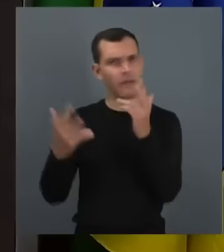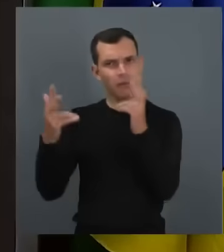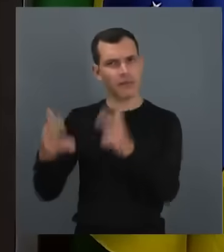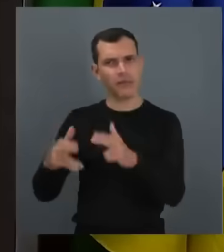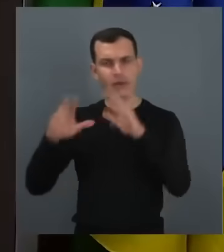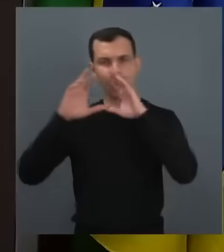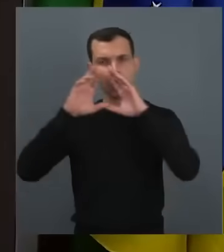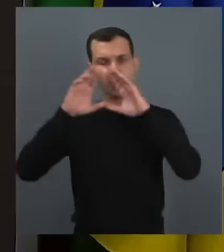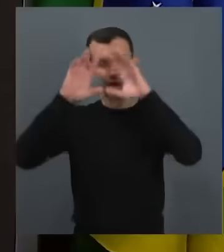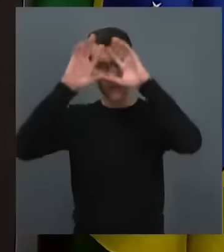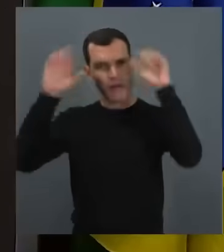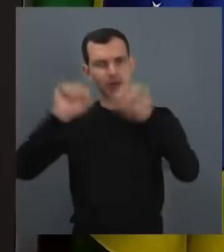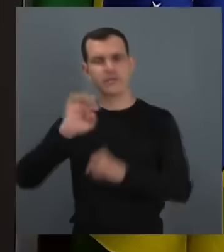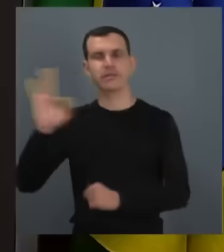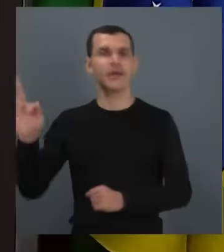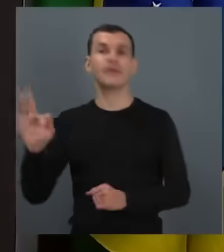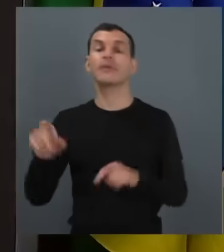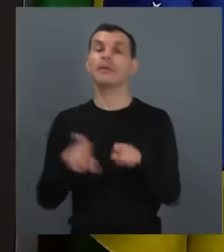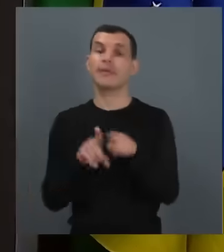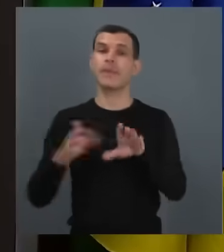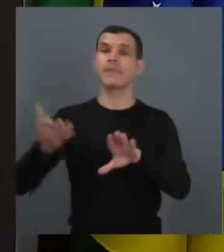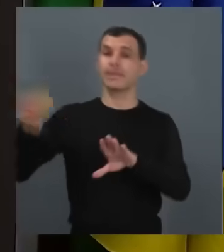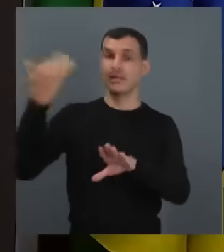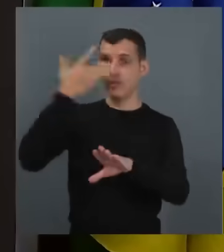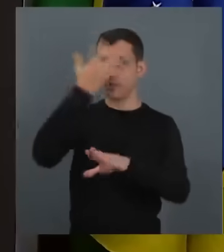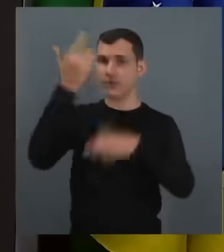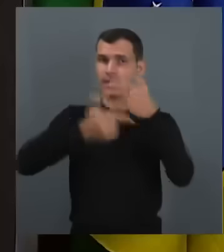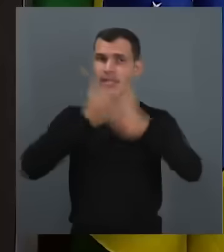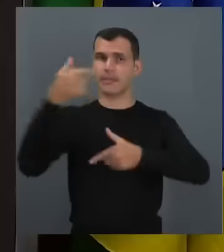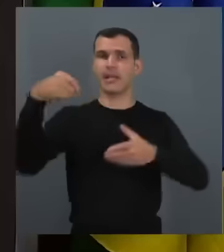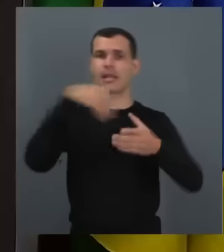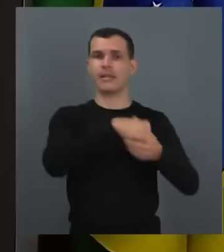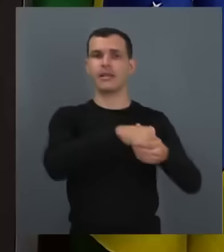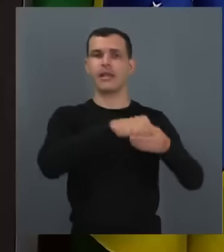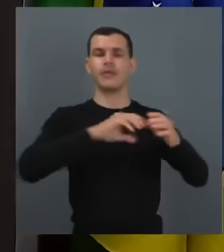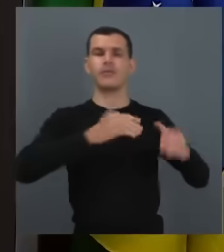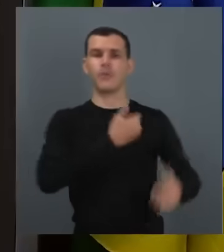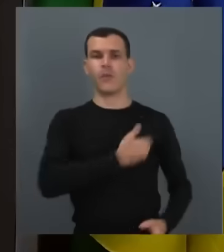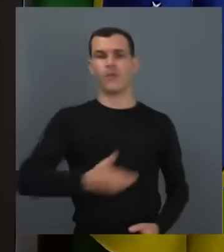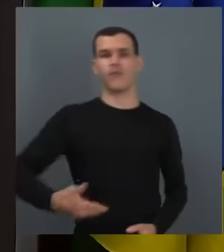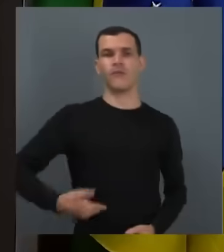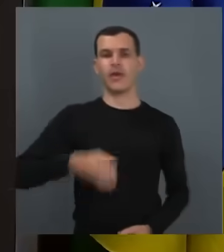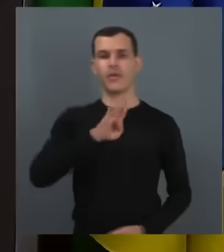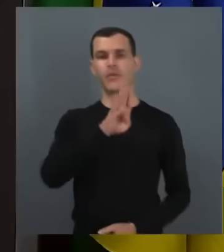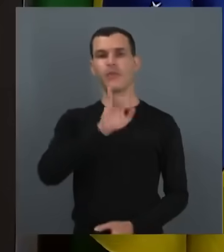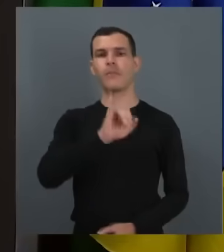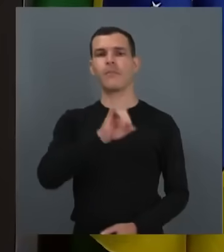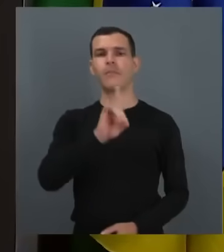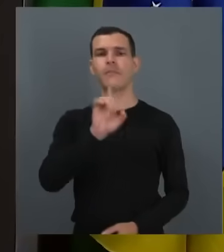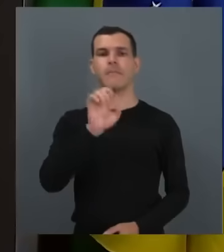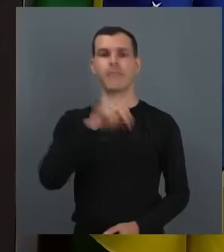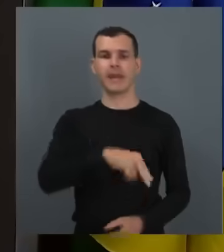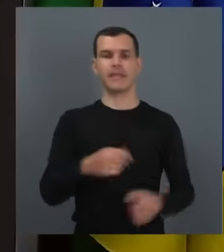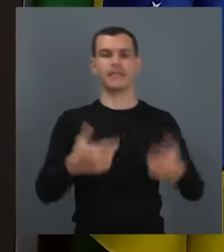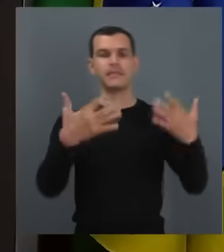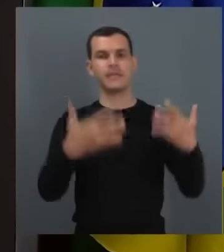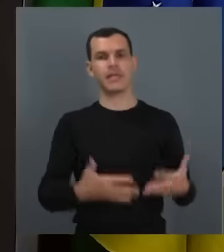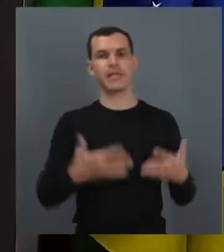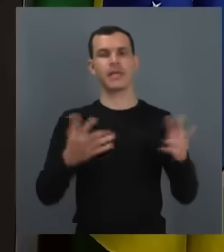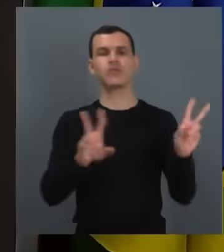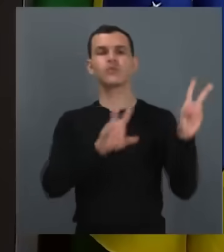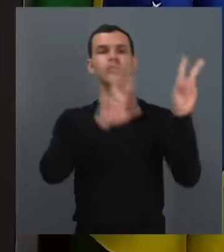pessoas que trabalhavam no governo Biden na época, falando sobre a interferência naquele momento.